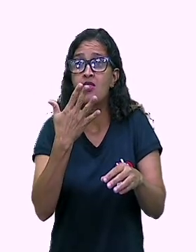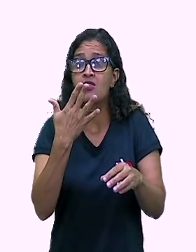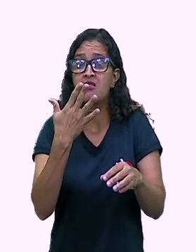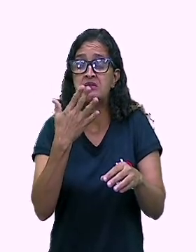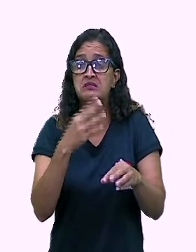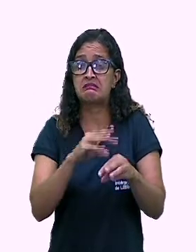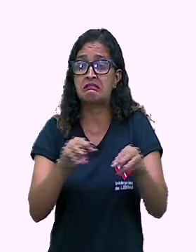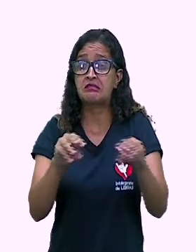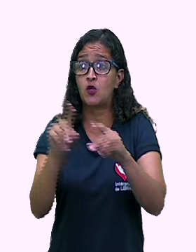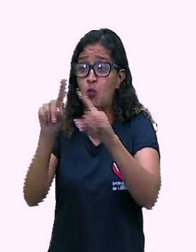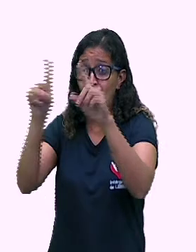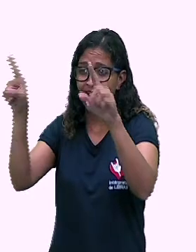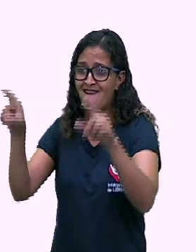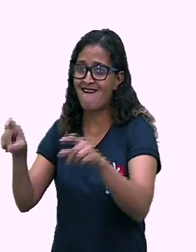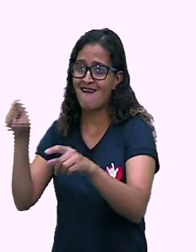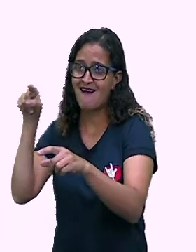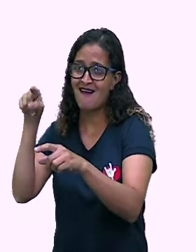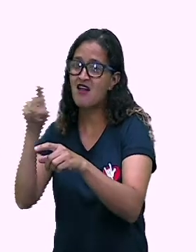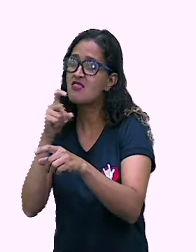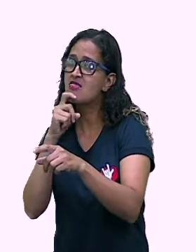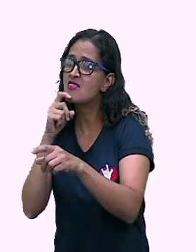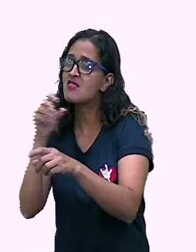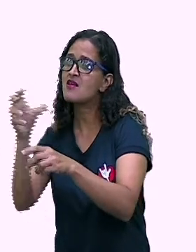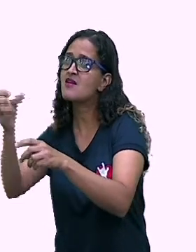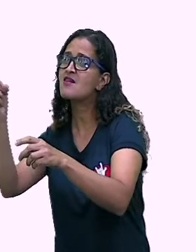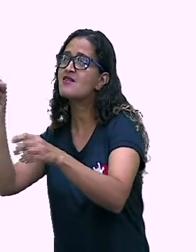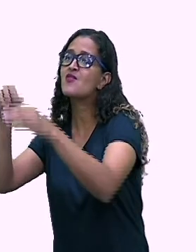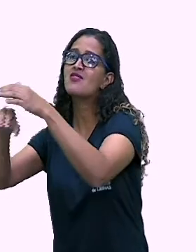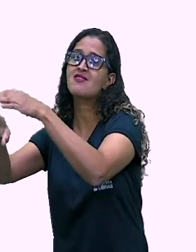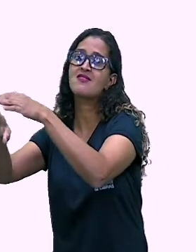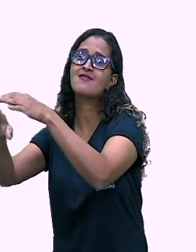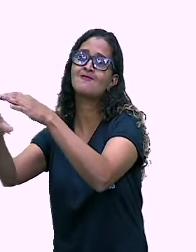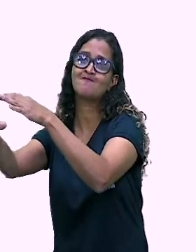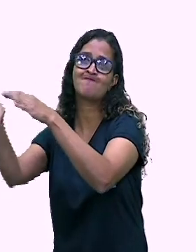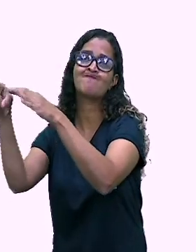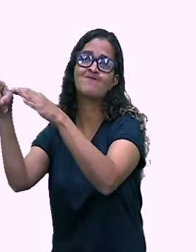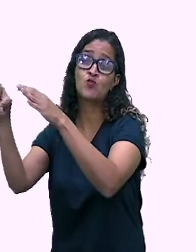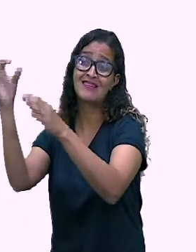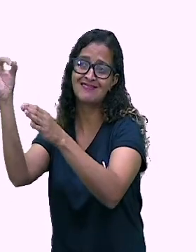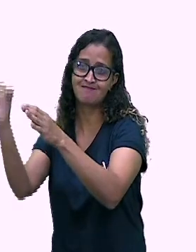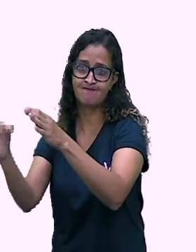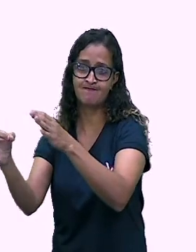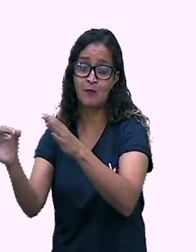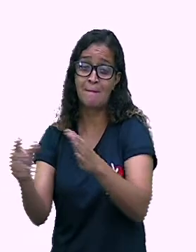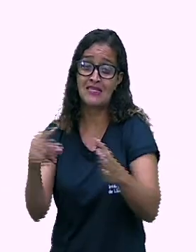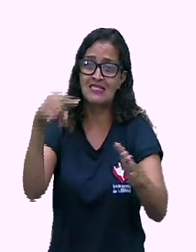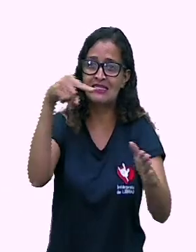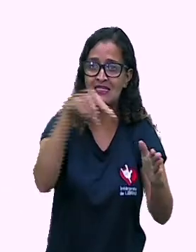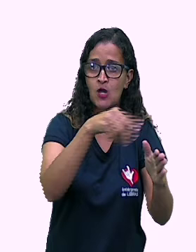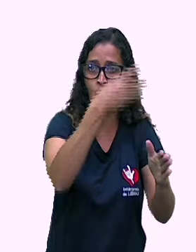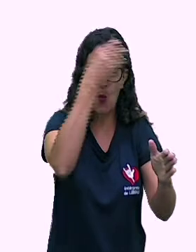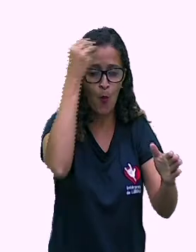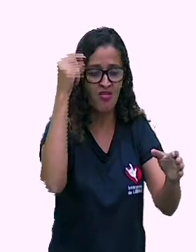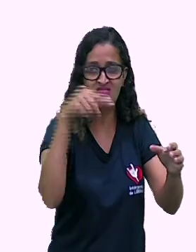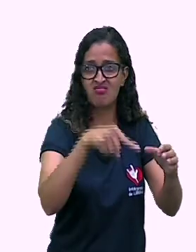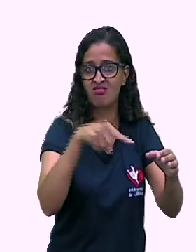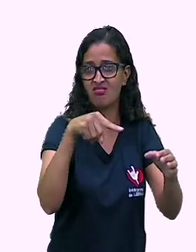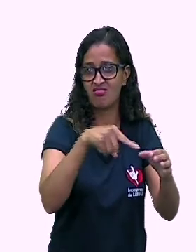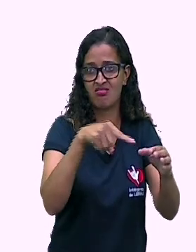vai começar a apodrecer e vai ter um odor desagradável também. Então,